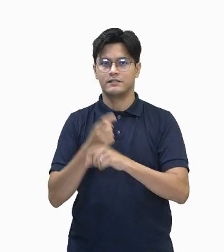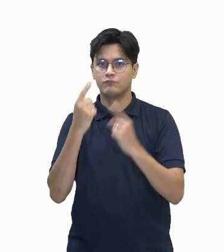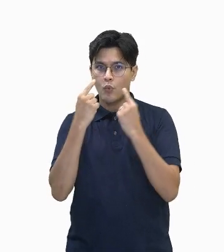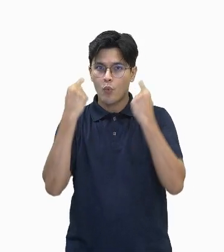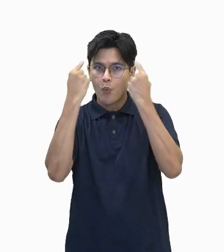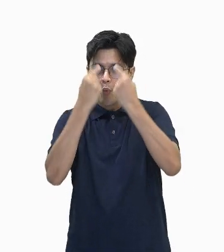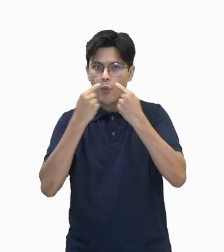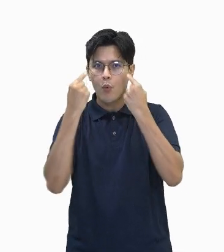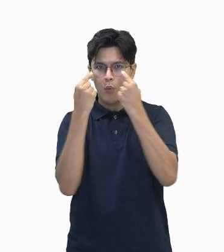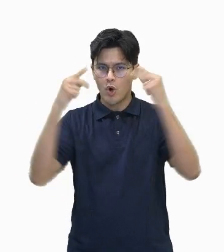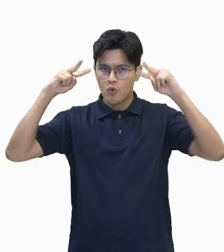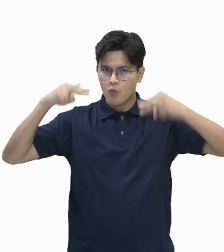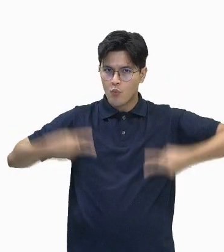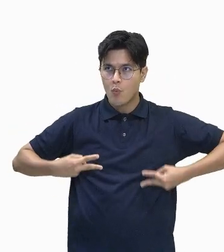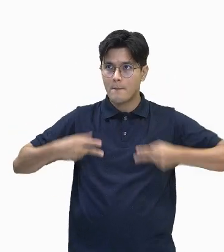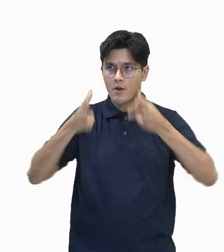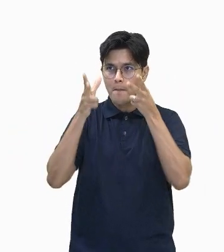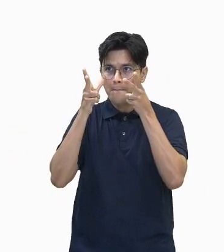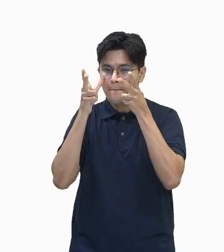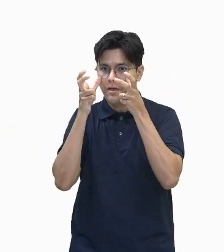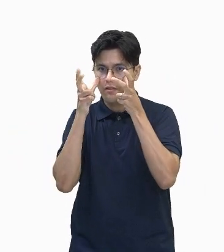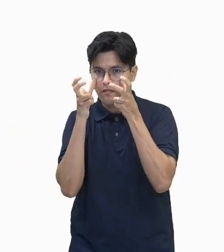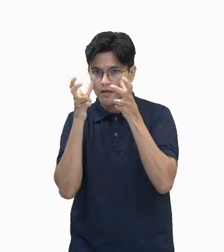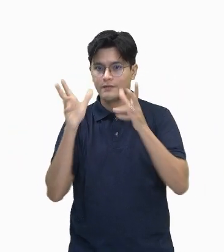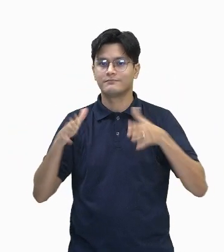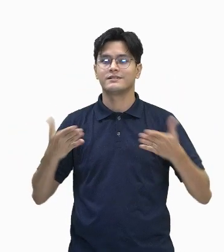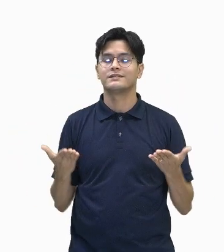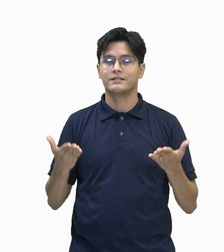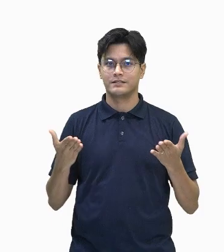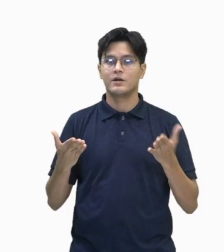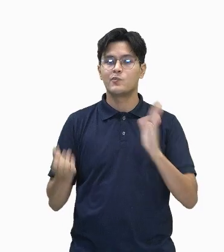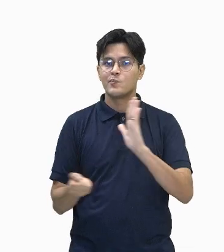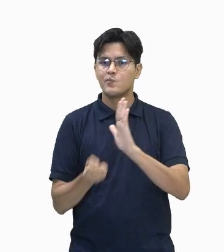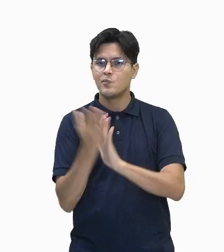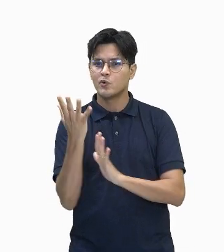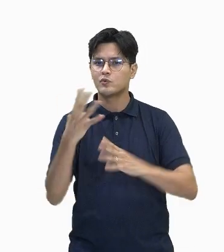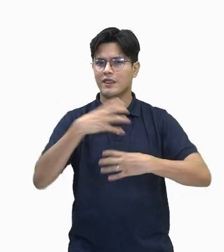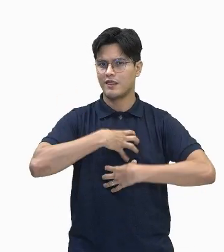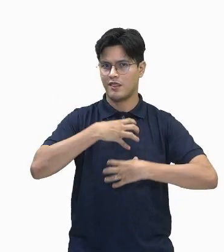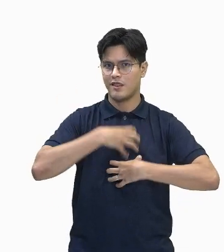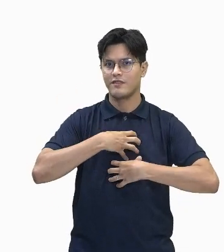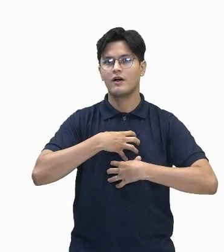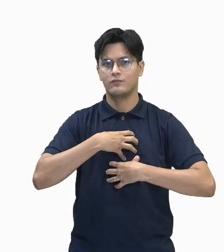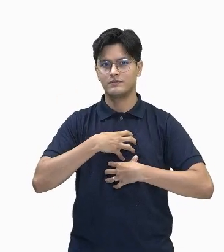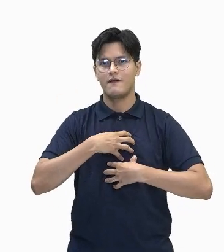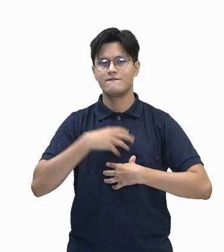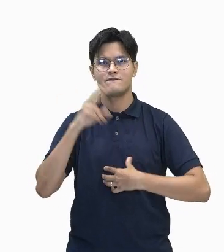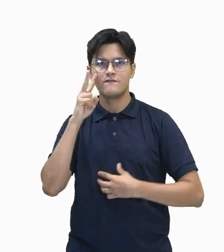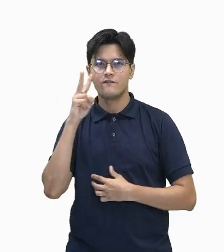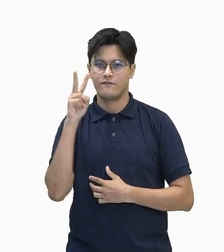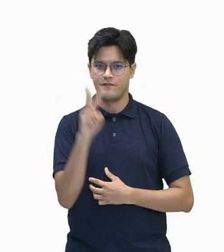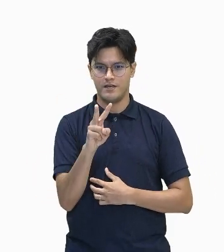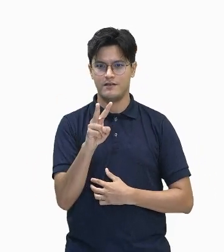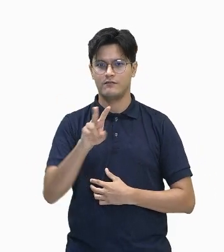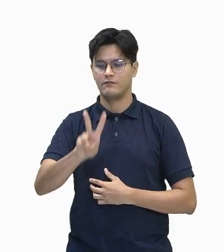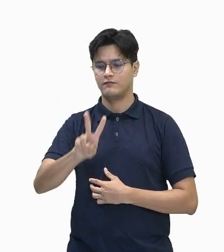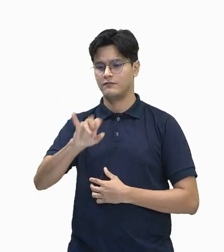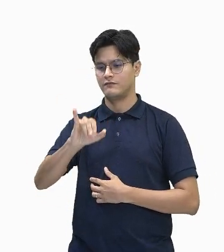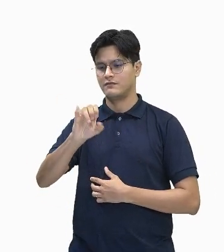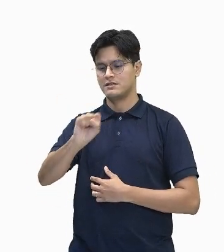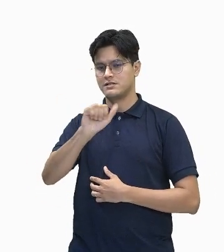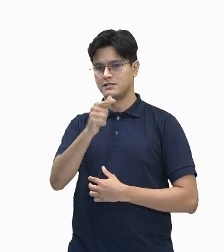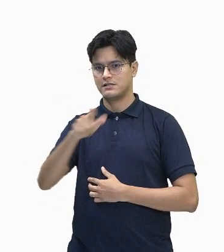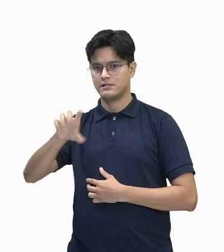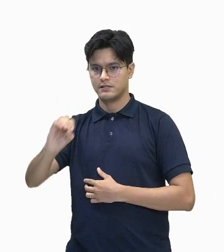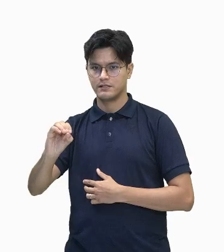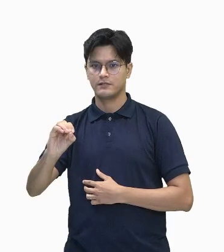olho humano, né, produz a sensação da visão. Tá bom, pessoal? A parte